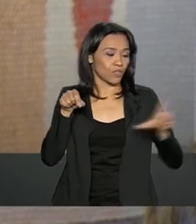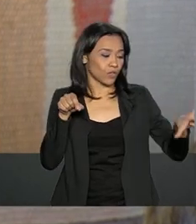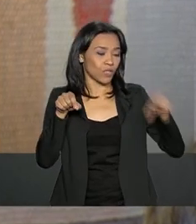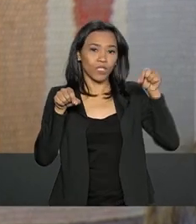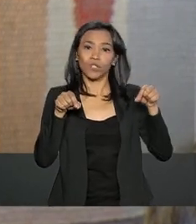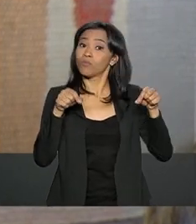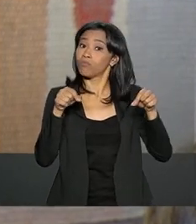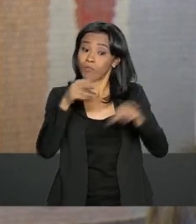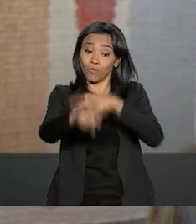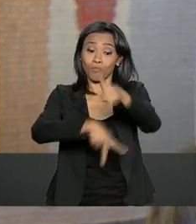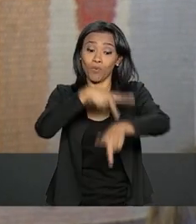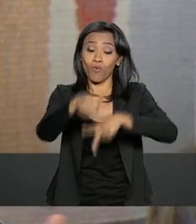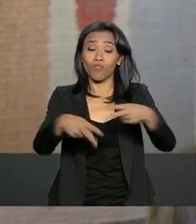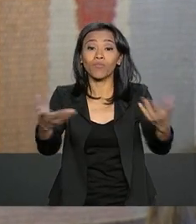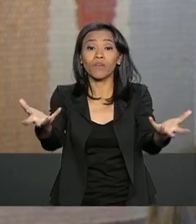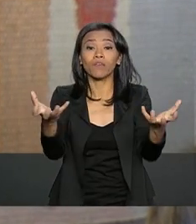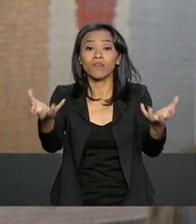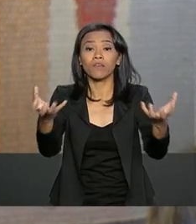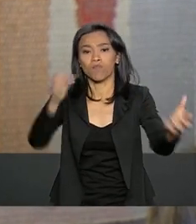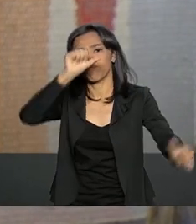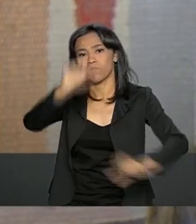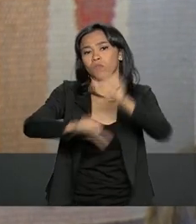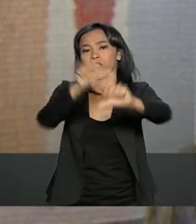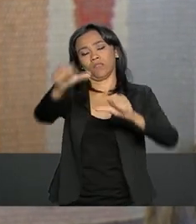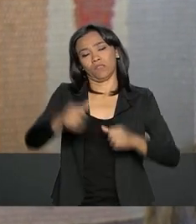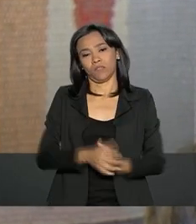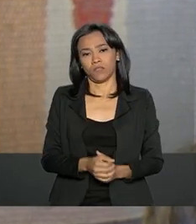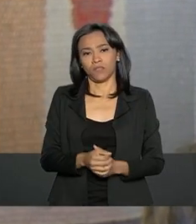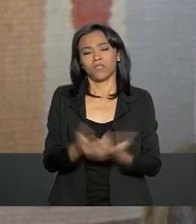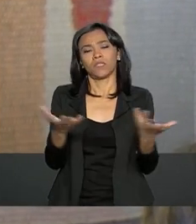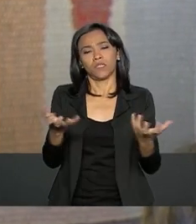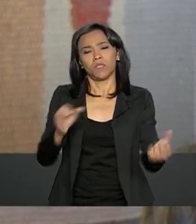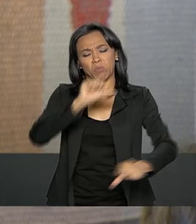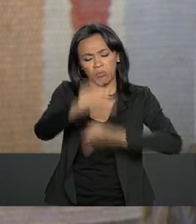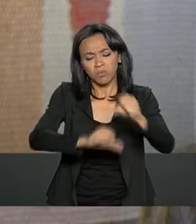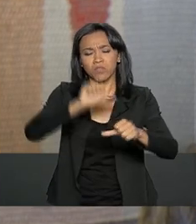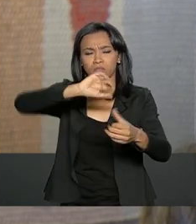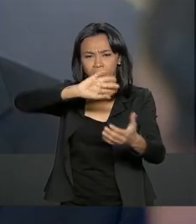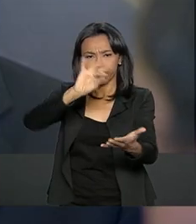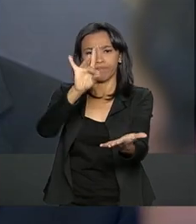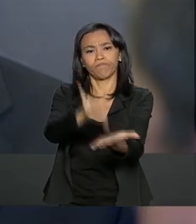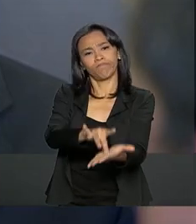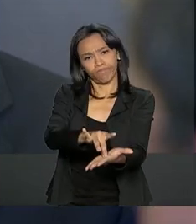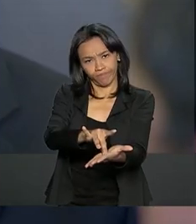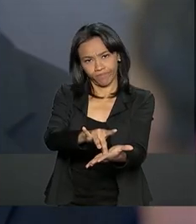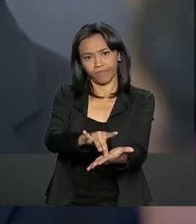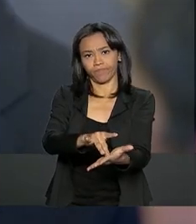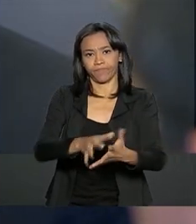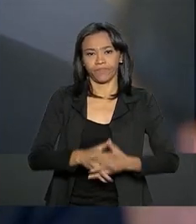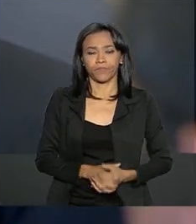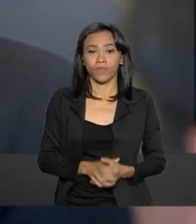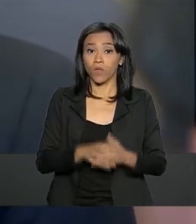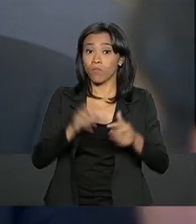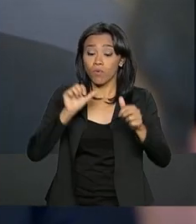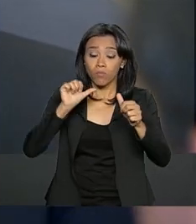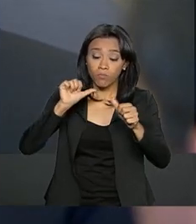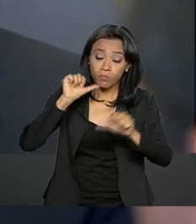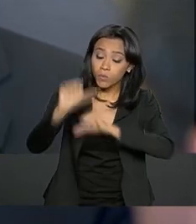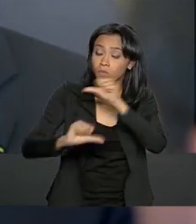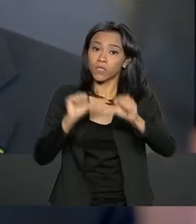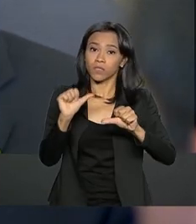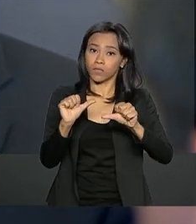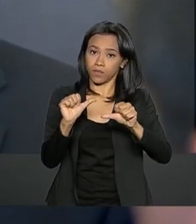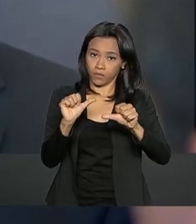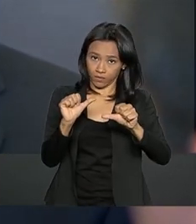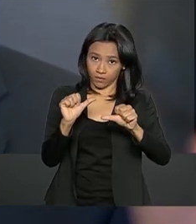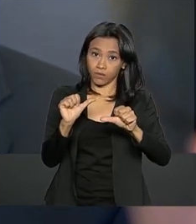porque queriam mudanças, queriam uma mudança de verdade, uma mudança que